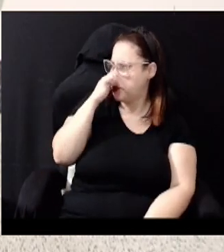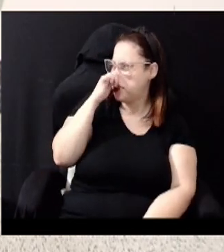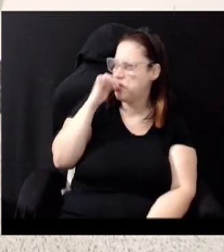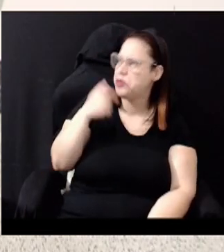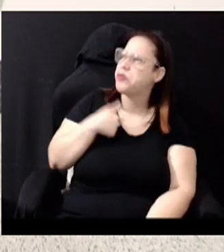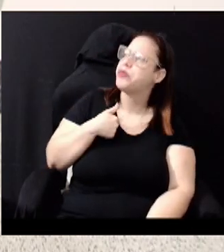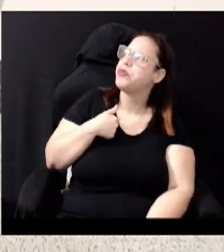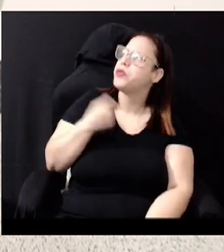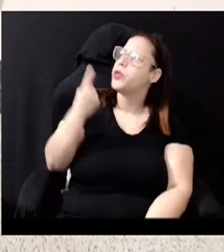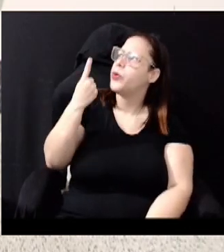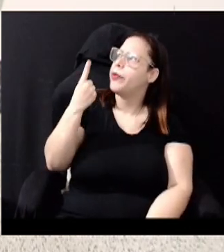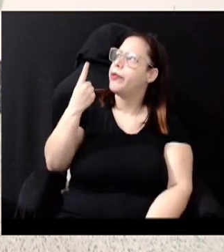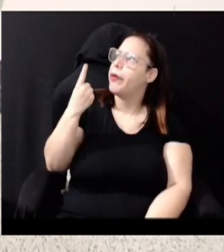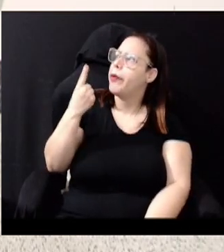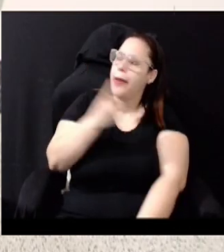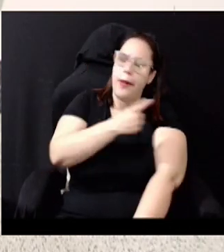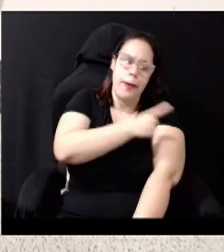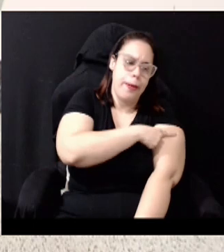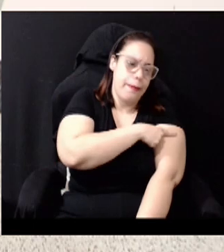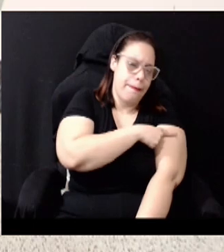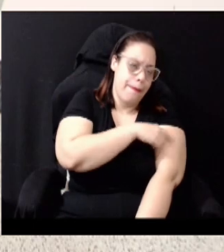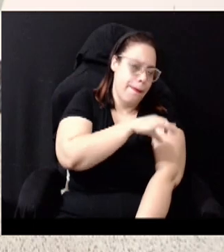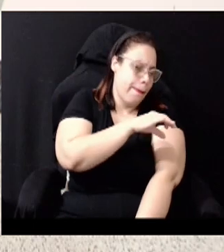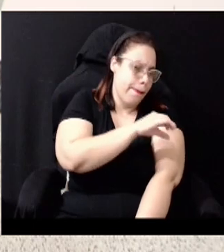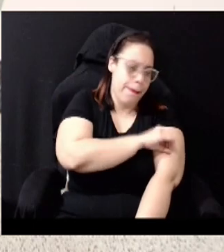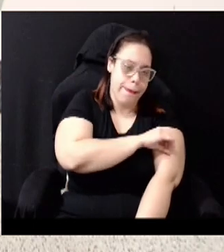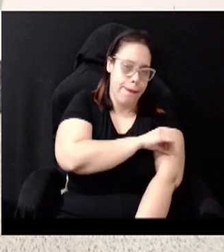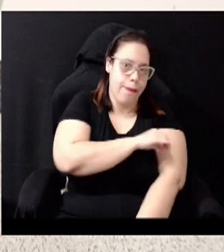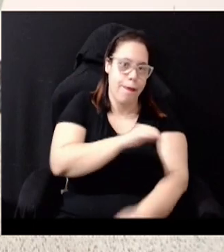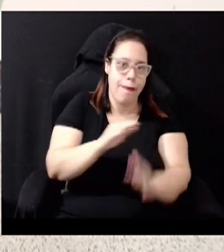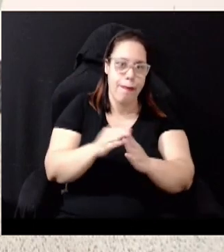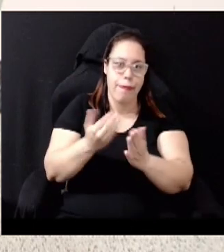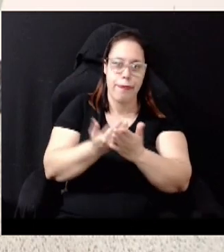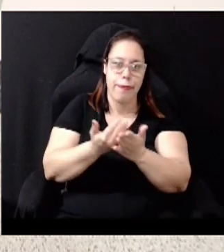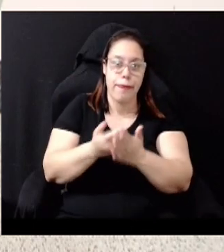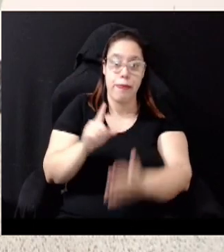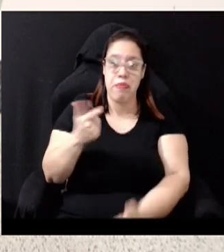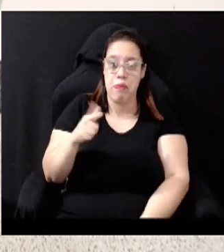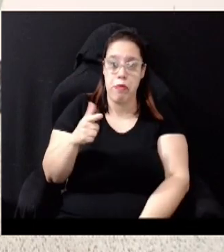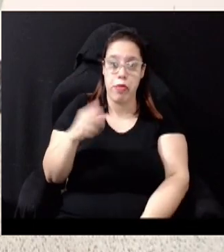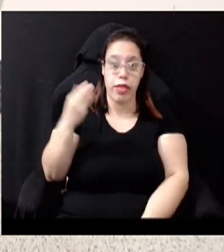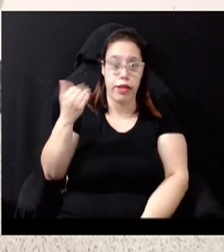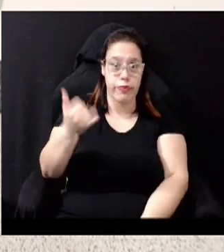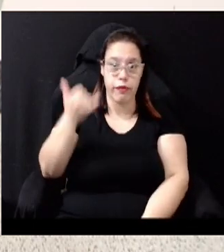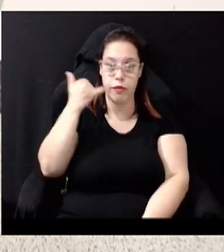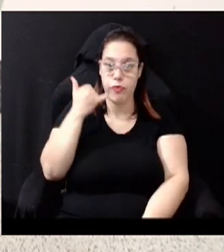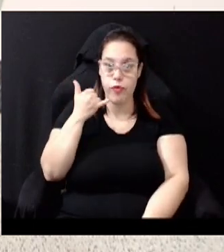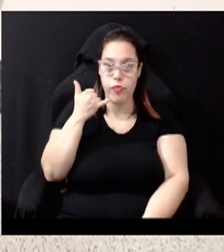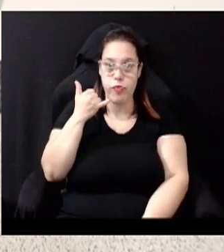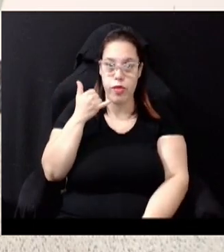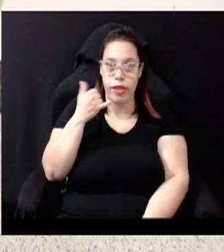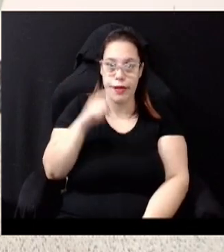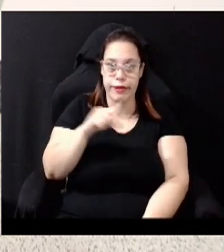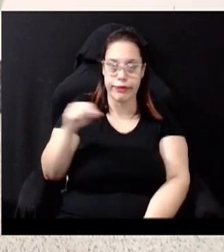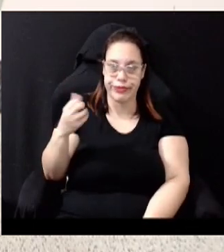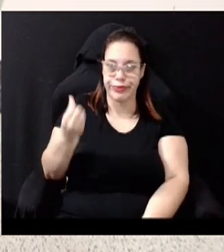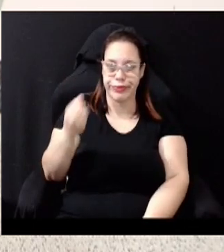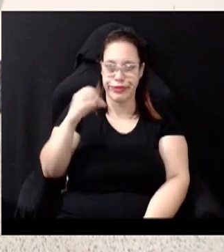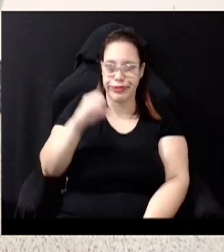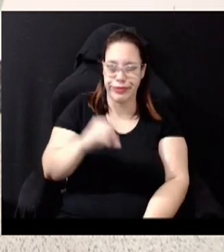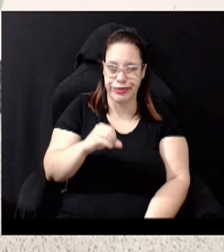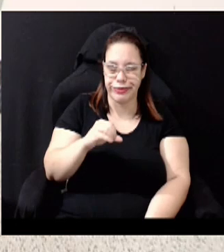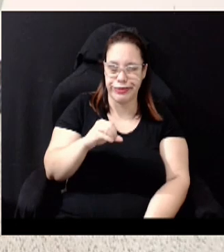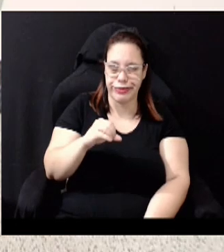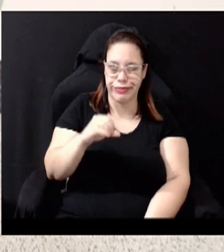ao último ano que eu fiquei no colégio, não havia celular. Exato. Eu saí em